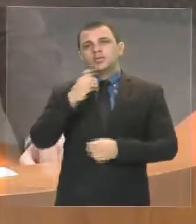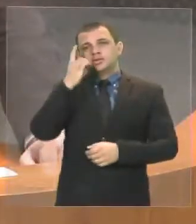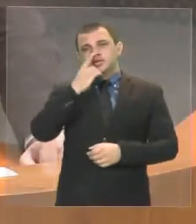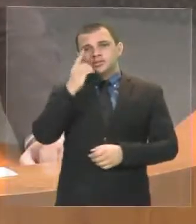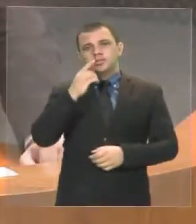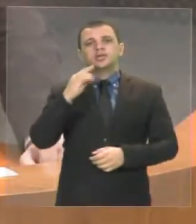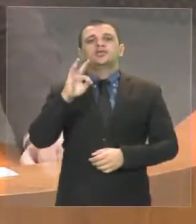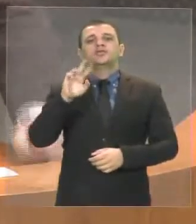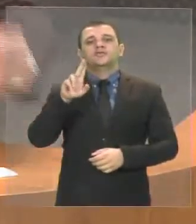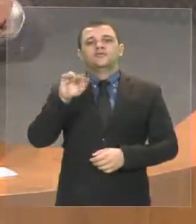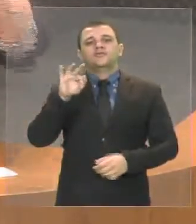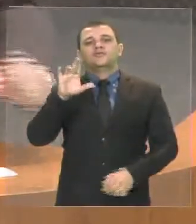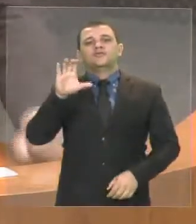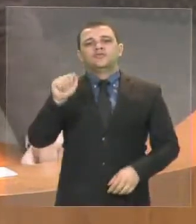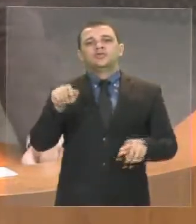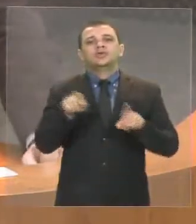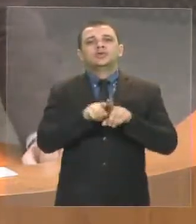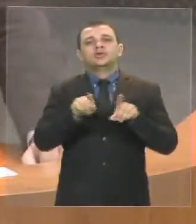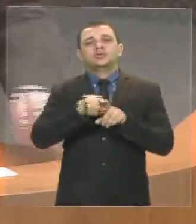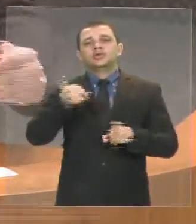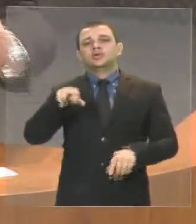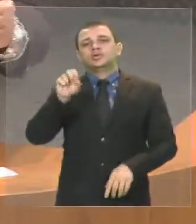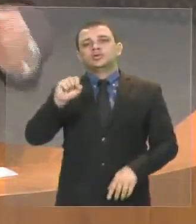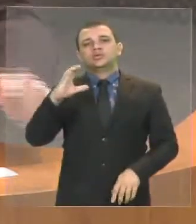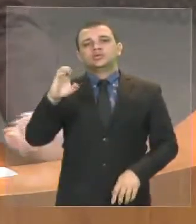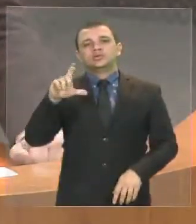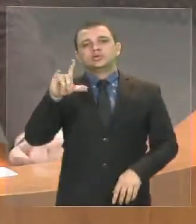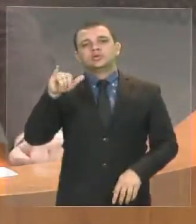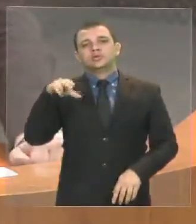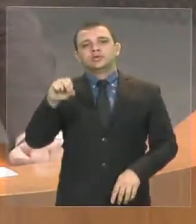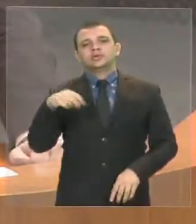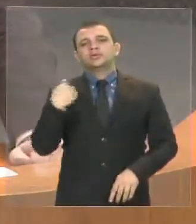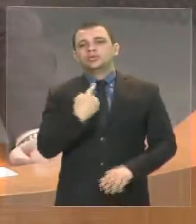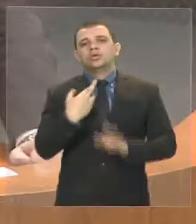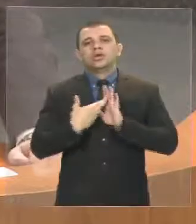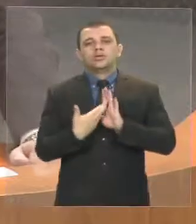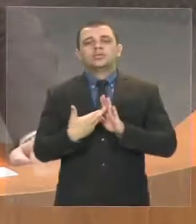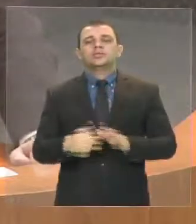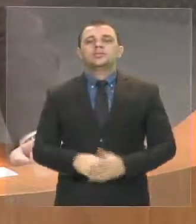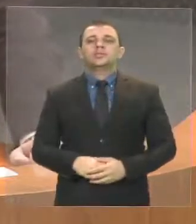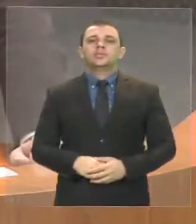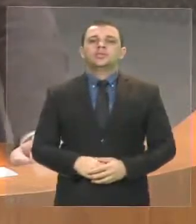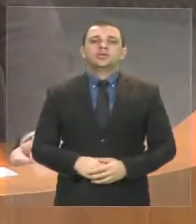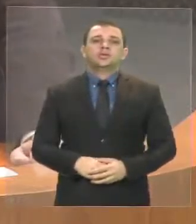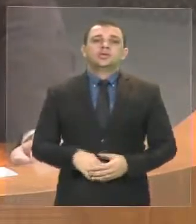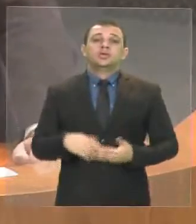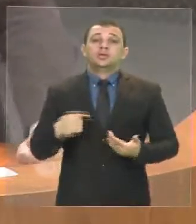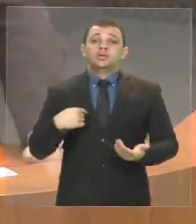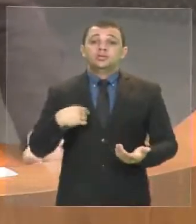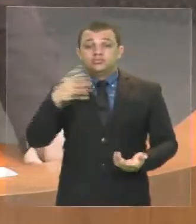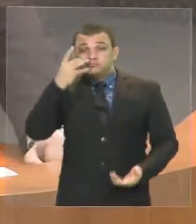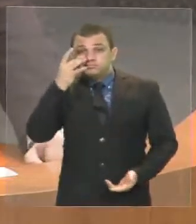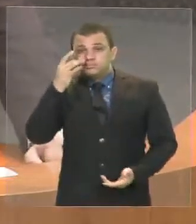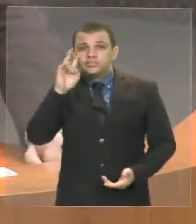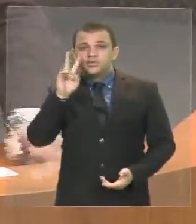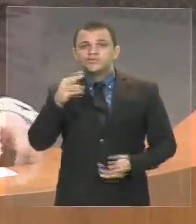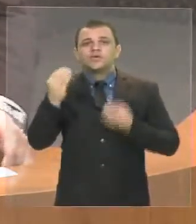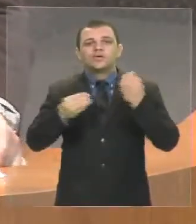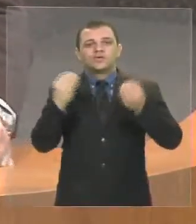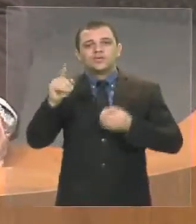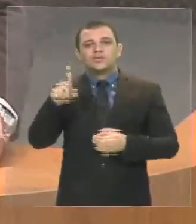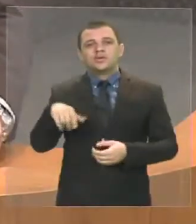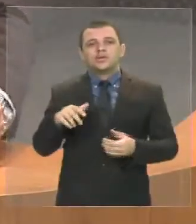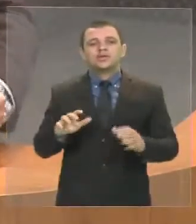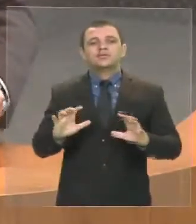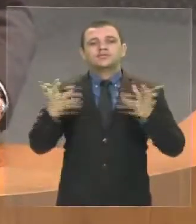Juscelino Filho, que estão aqui também, nós estamos o representando. E eu vivencio a vaquejada de perto. Hoje, as